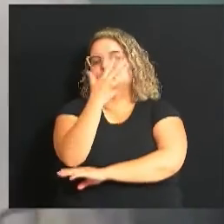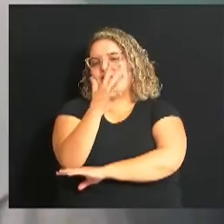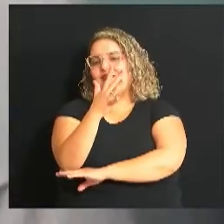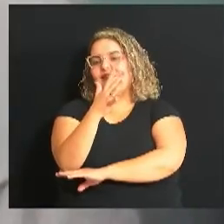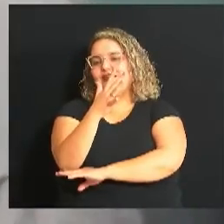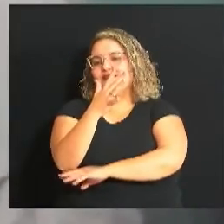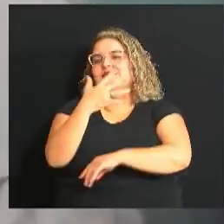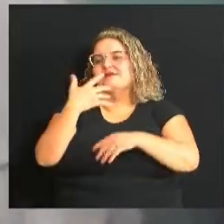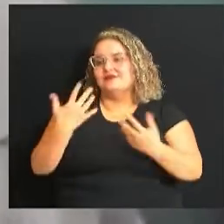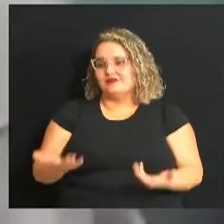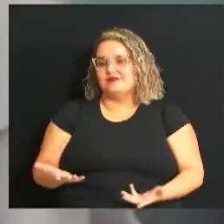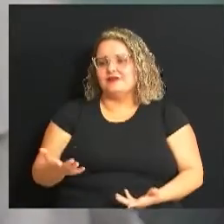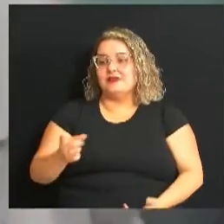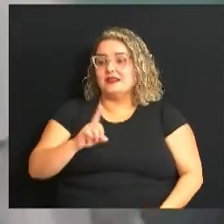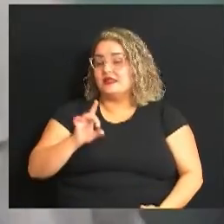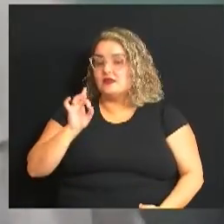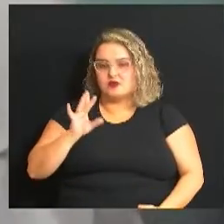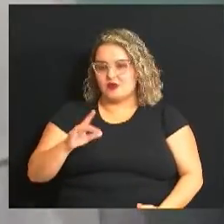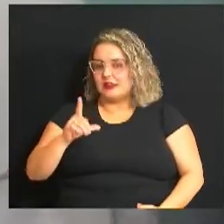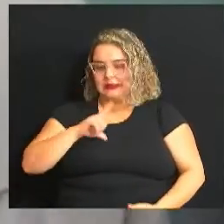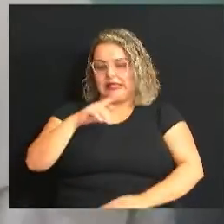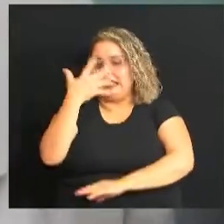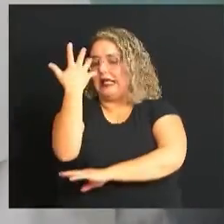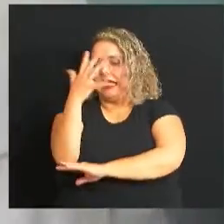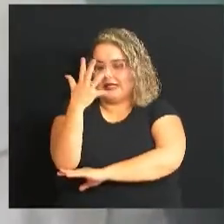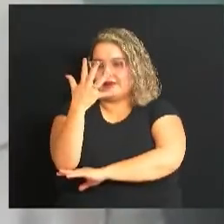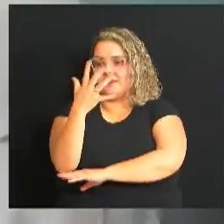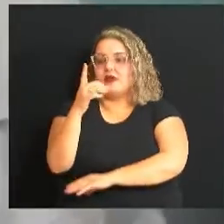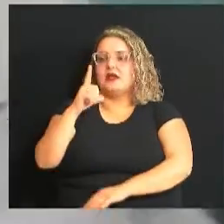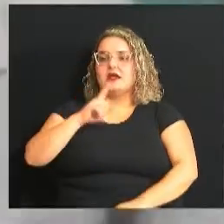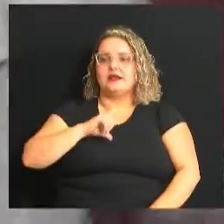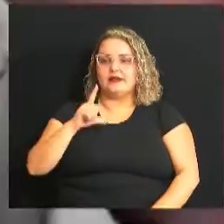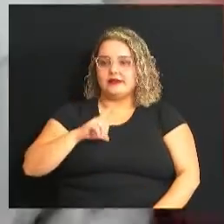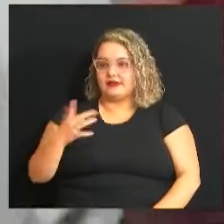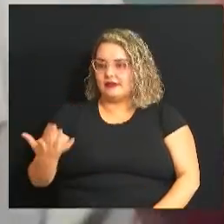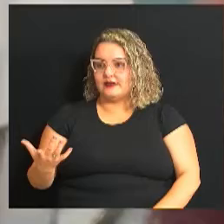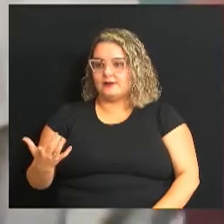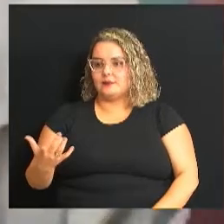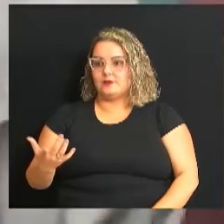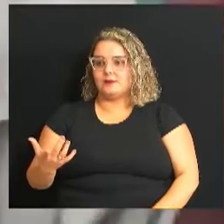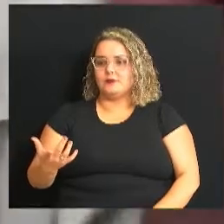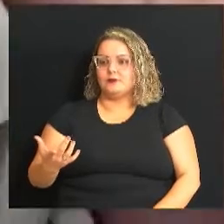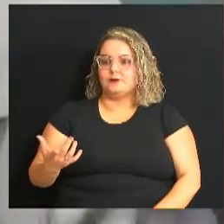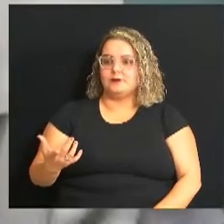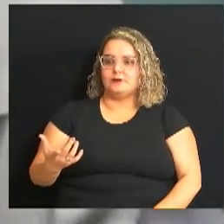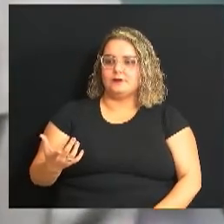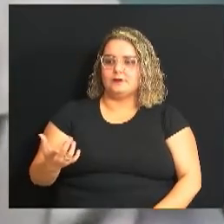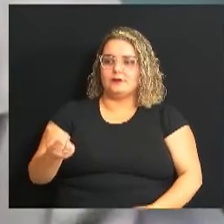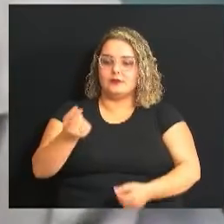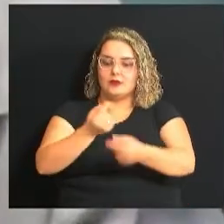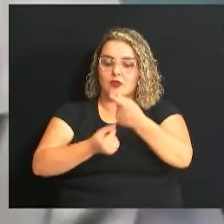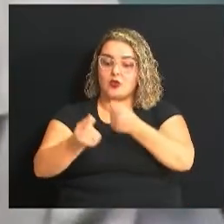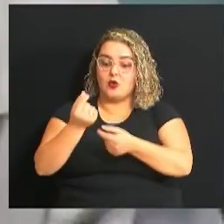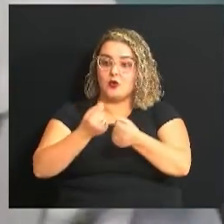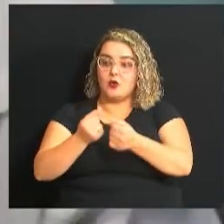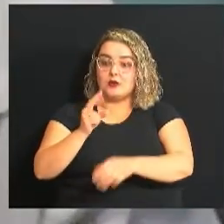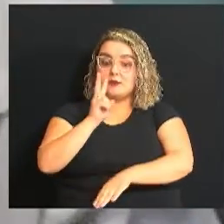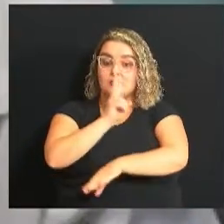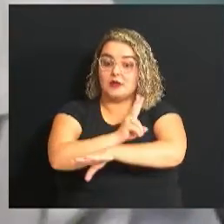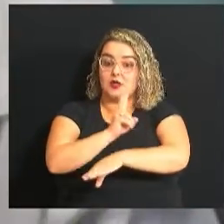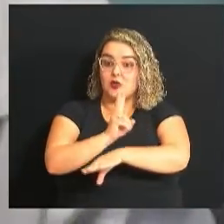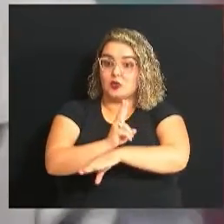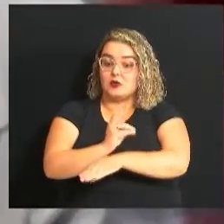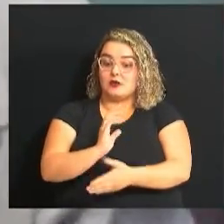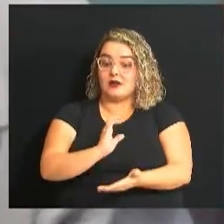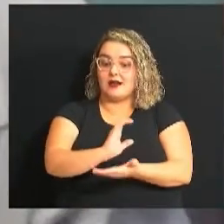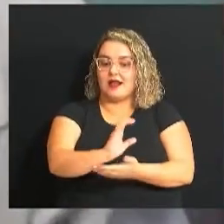aquela cidade não só que possui árvores, é a cidade que tem um orçamento só para cuidar das árvores, tem aquilo que